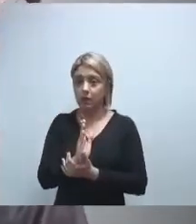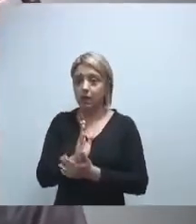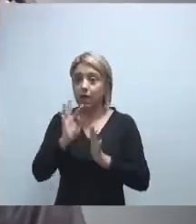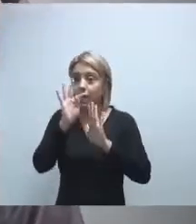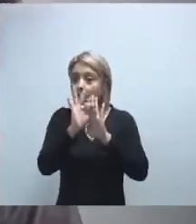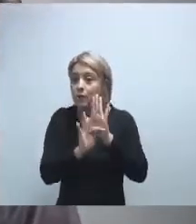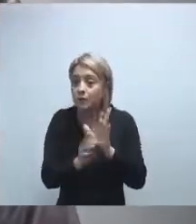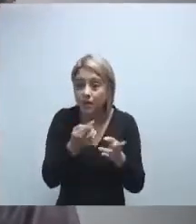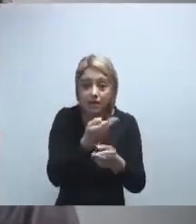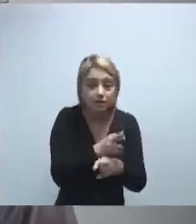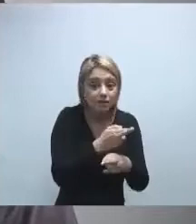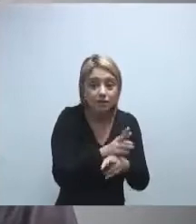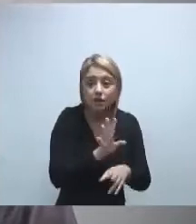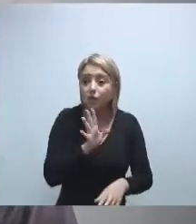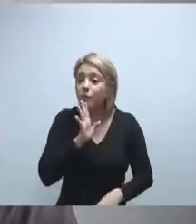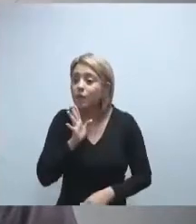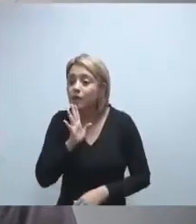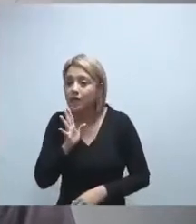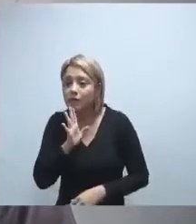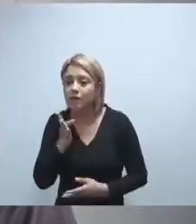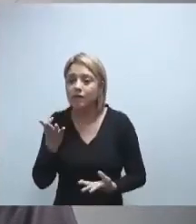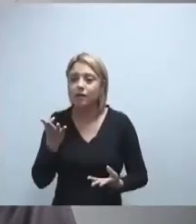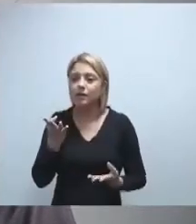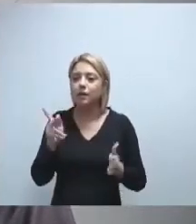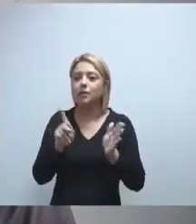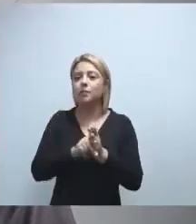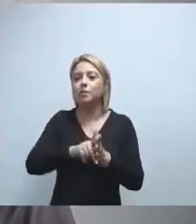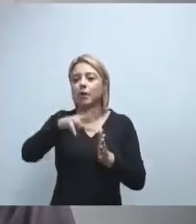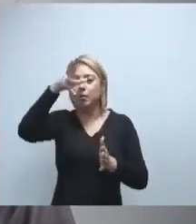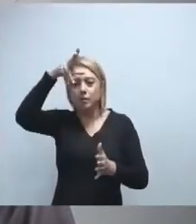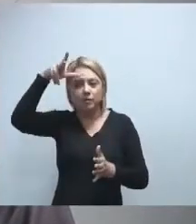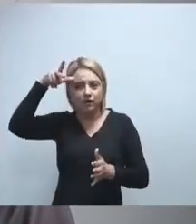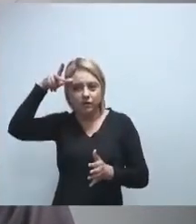texto da reforma ninguém conhecia nenhum prefeito